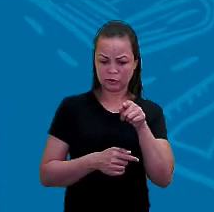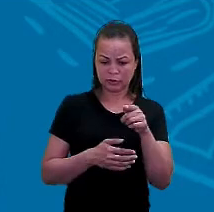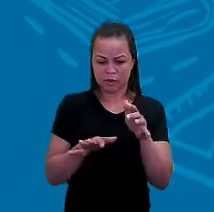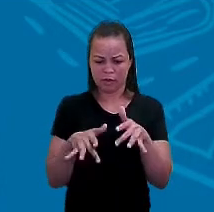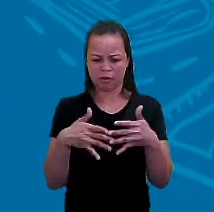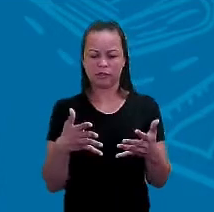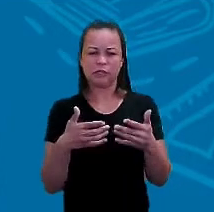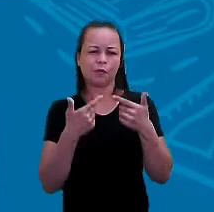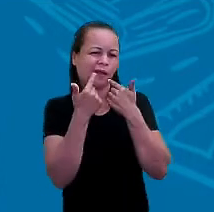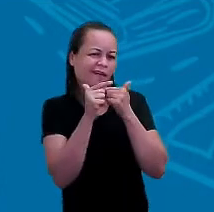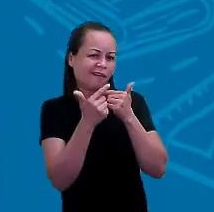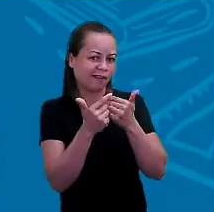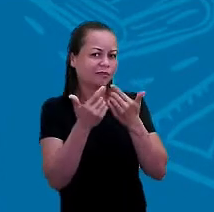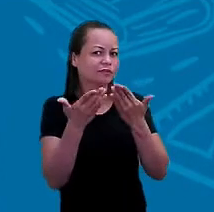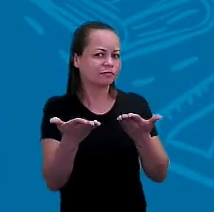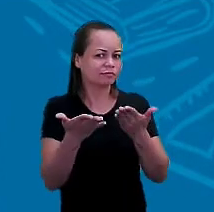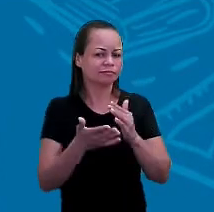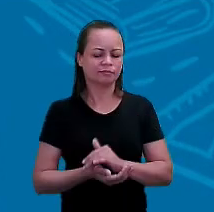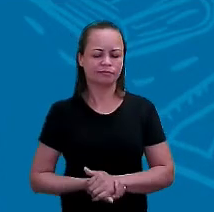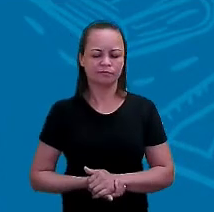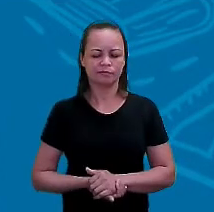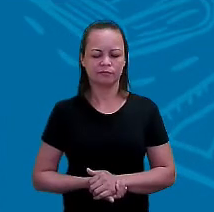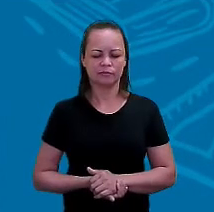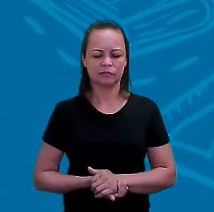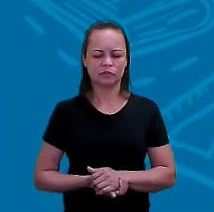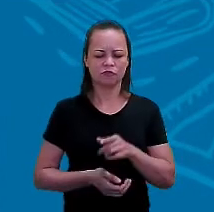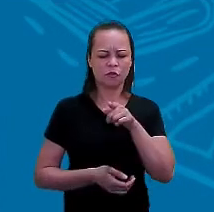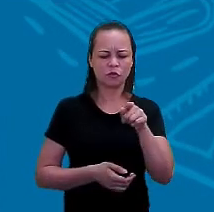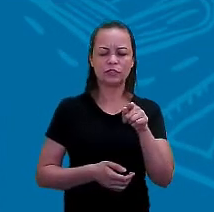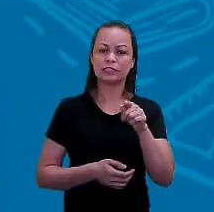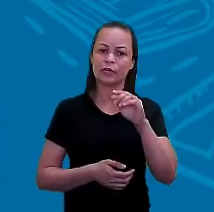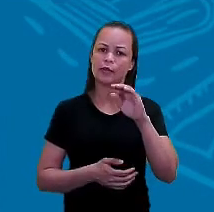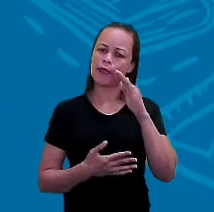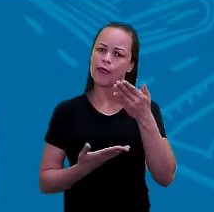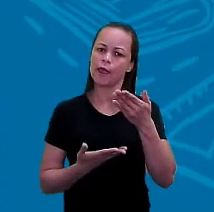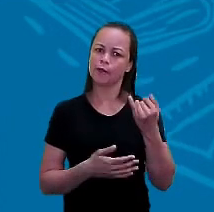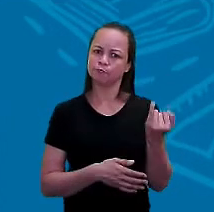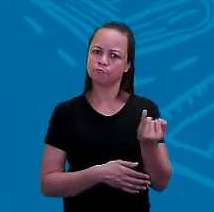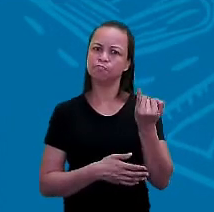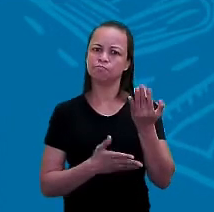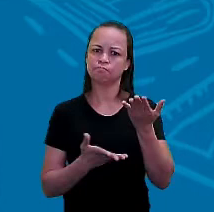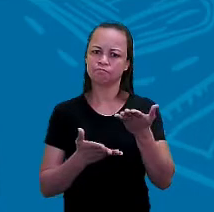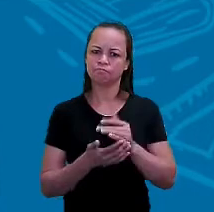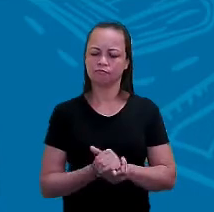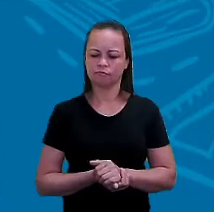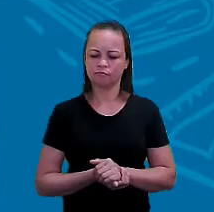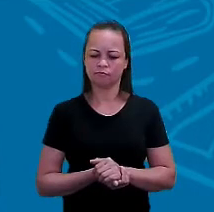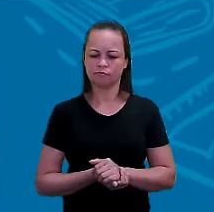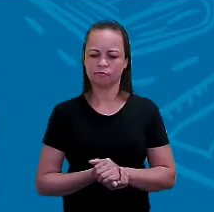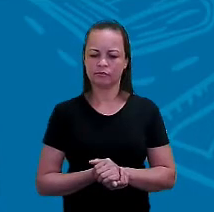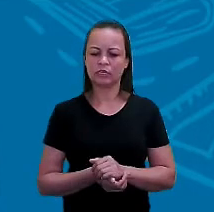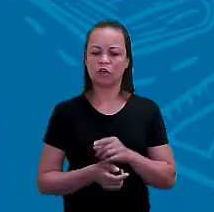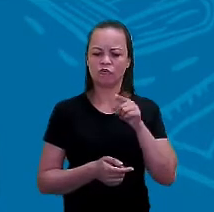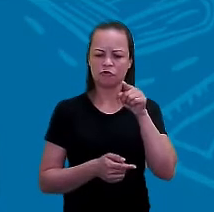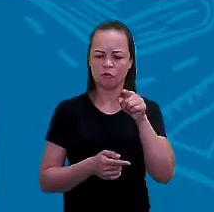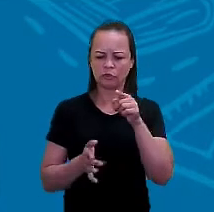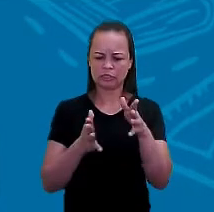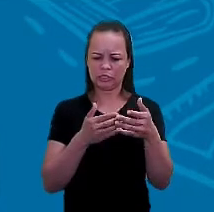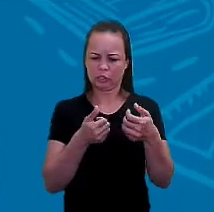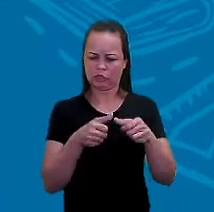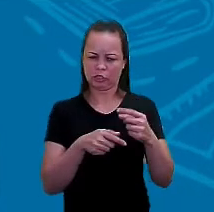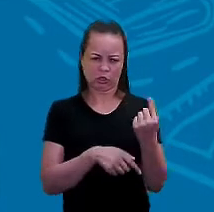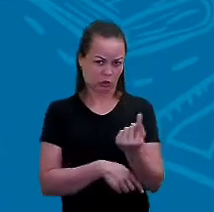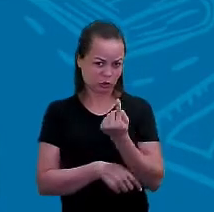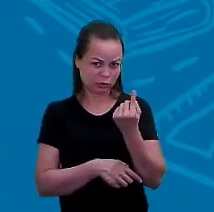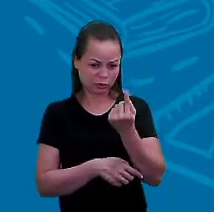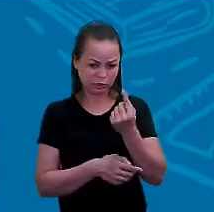she's my workmate, is she tired, he's my boss. Vamos tentar repetir comigo agora, você aí de casa.